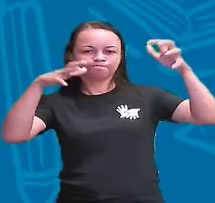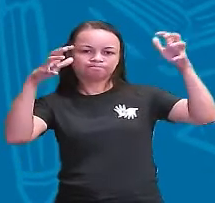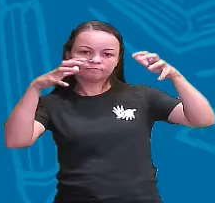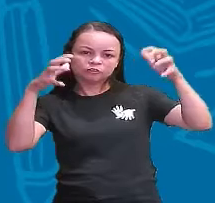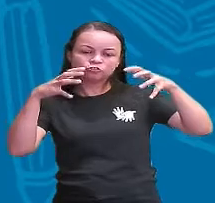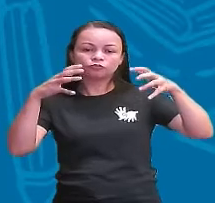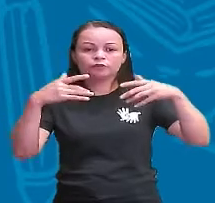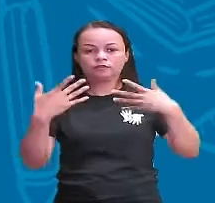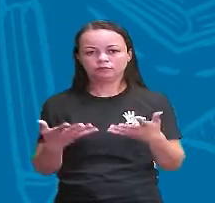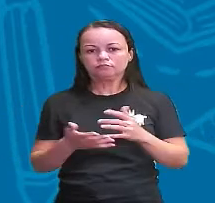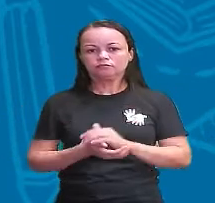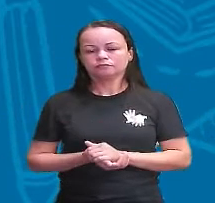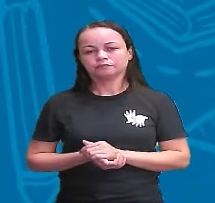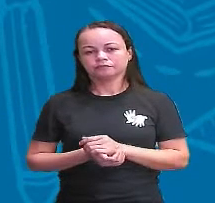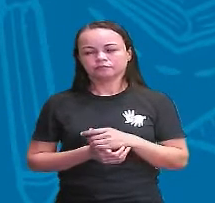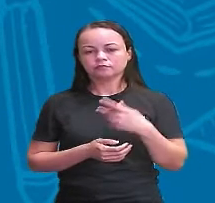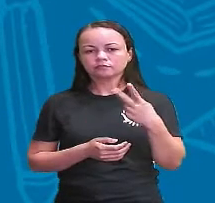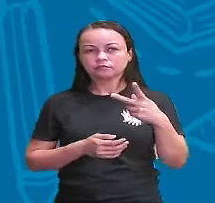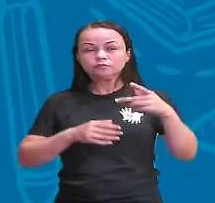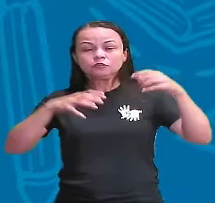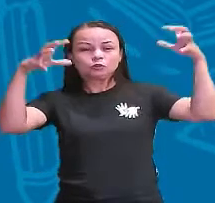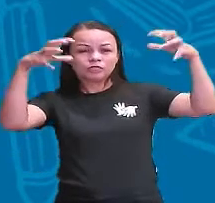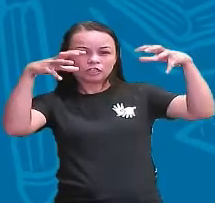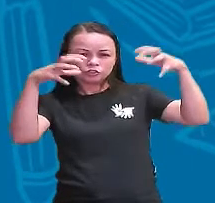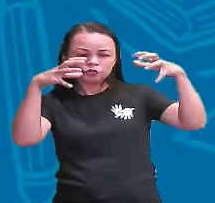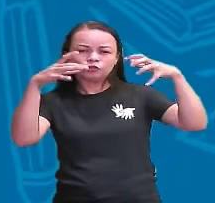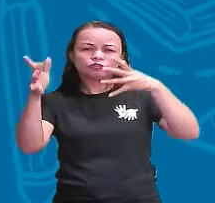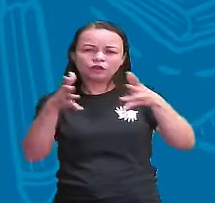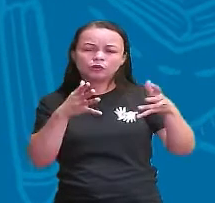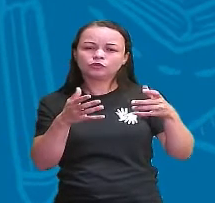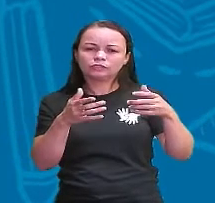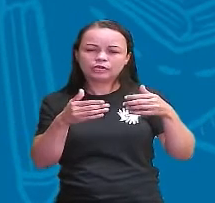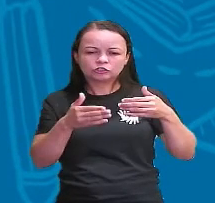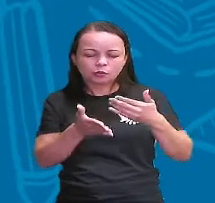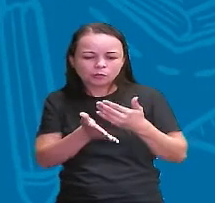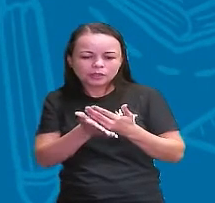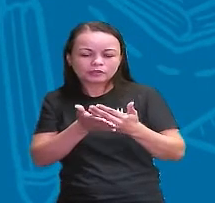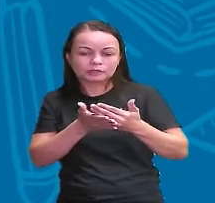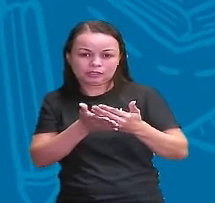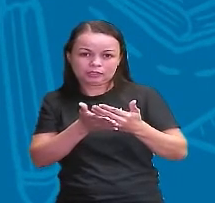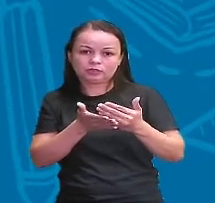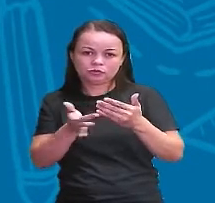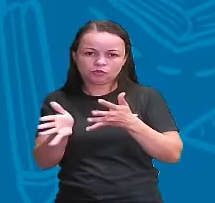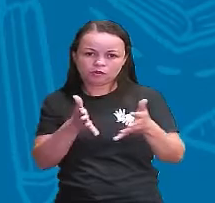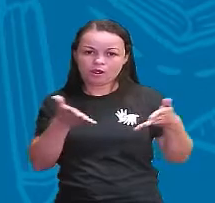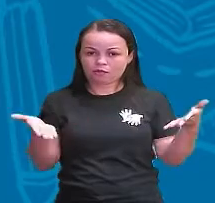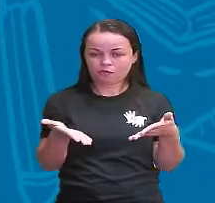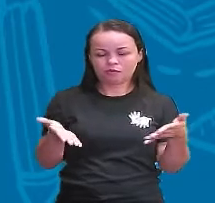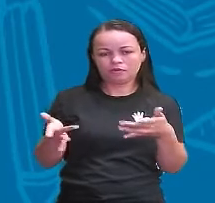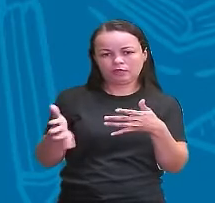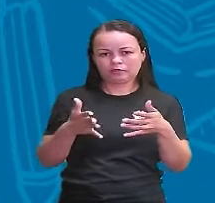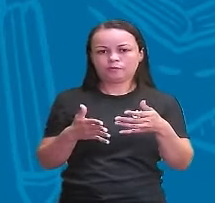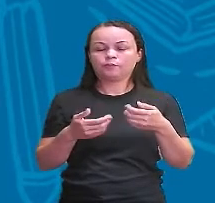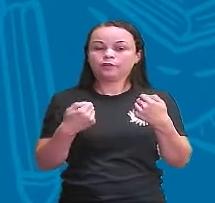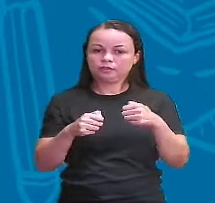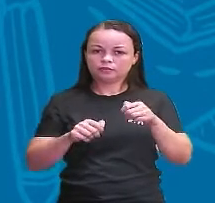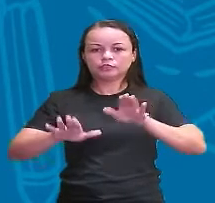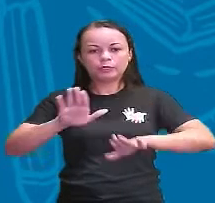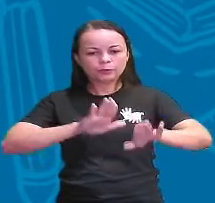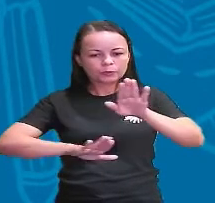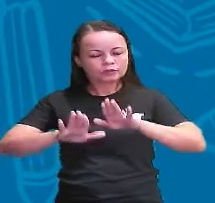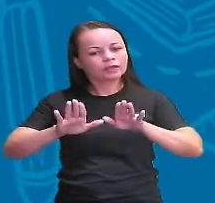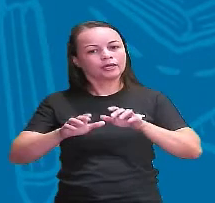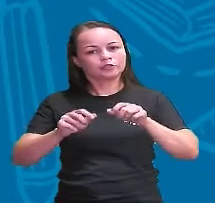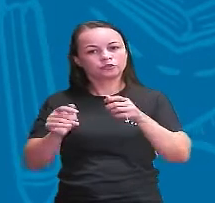as chuvas elas estão se intensificando aqui na nossa região Nordeste, tá certo? Então vamos ter bastante cuidado, porque os casos de